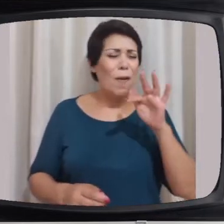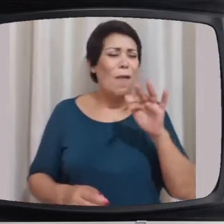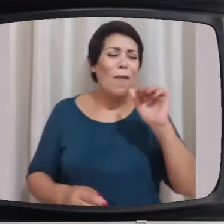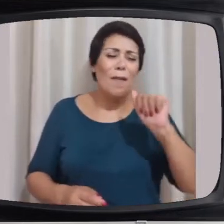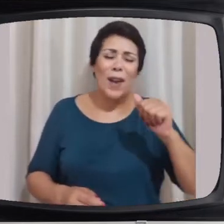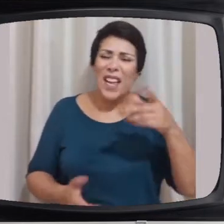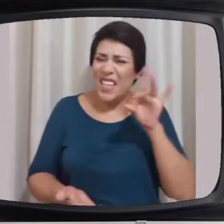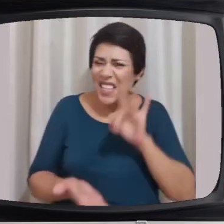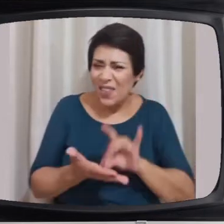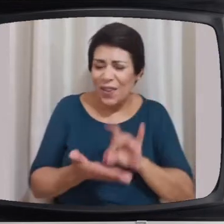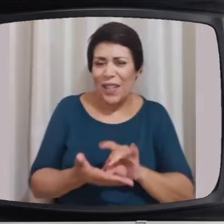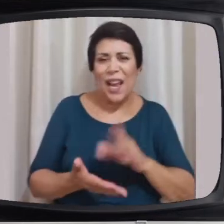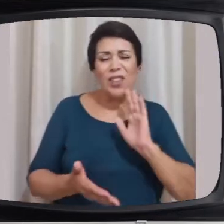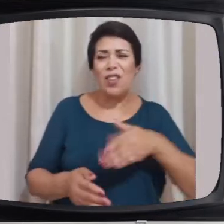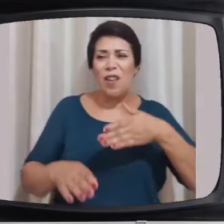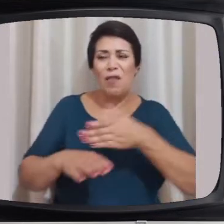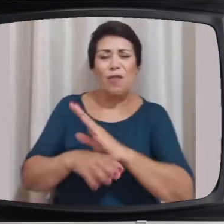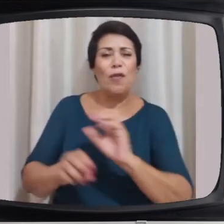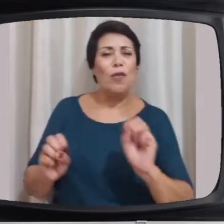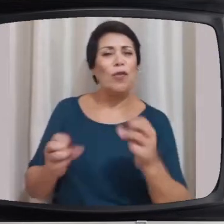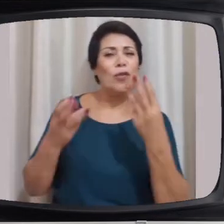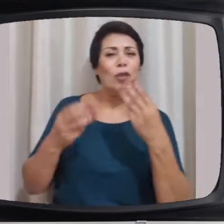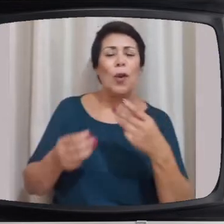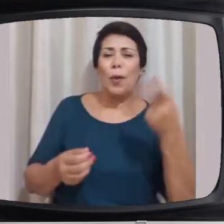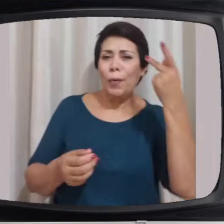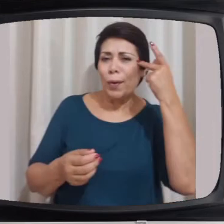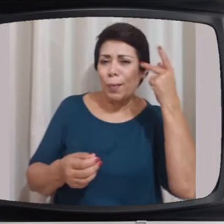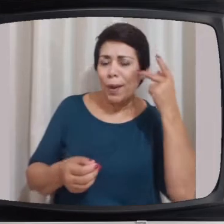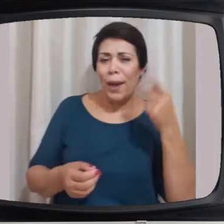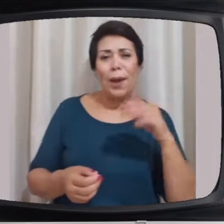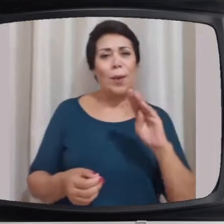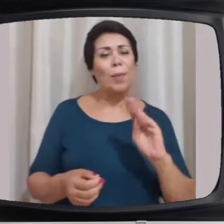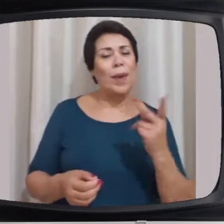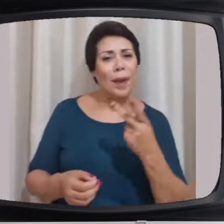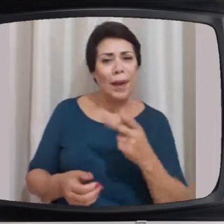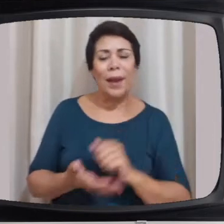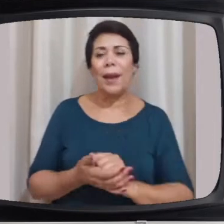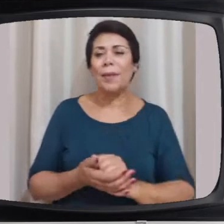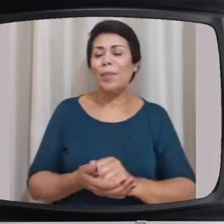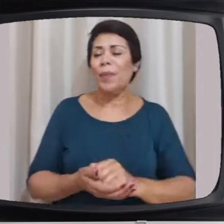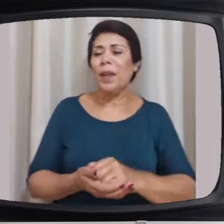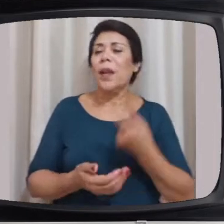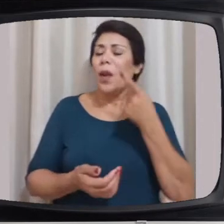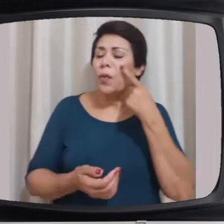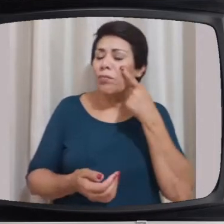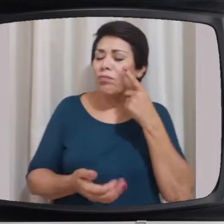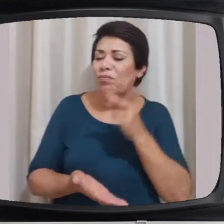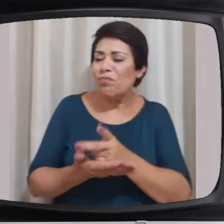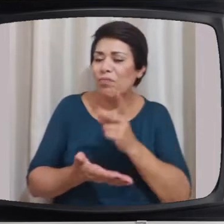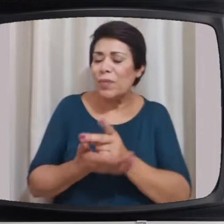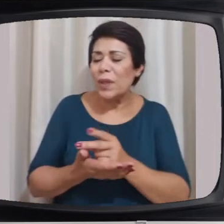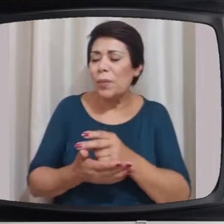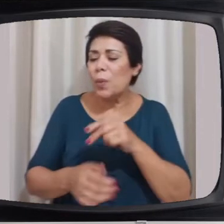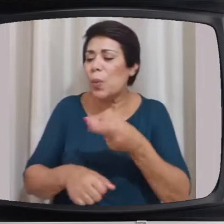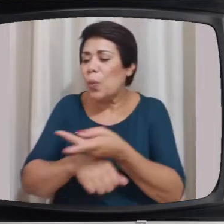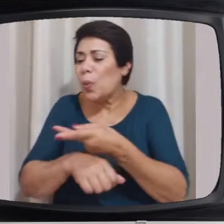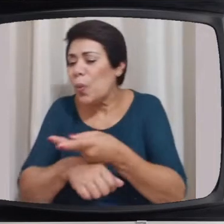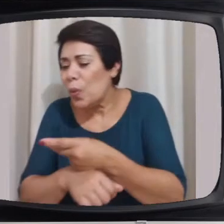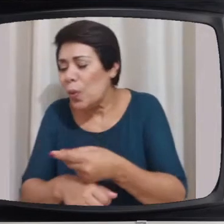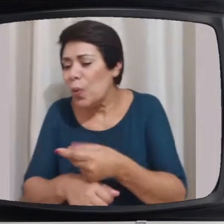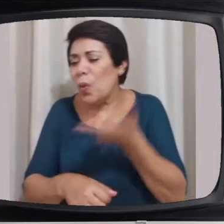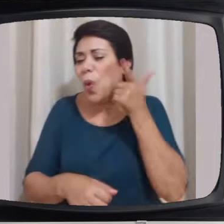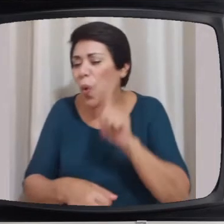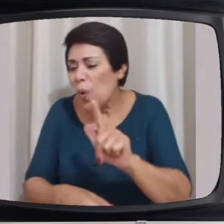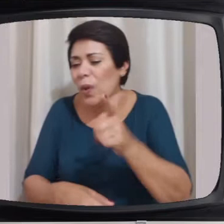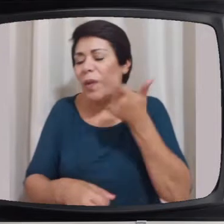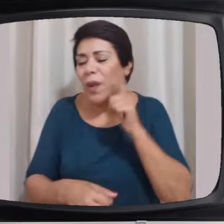São Paulo. Gosto mesmo, assisto, volta e meia revisito algum disco e é impressionante como a arte e a obra